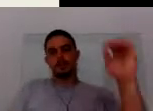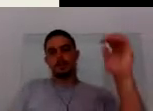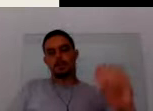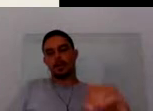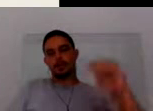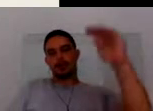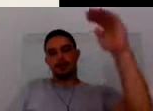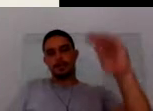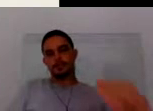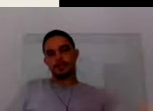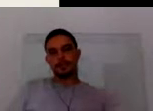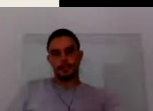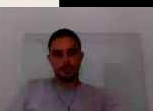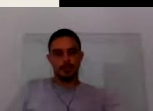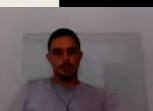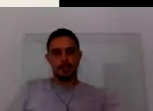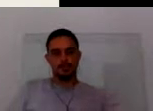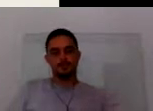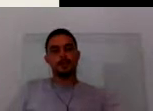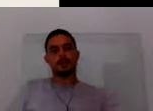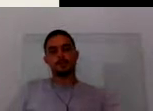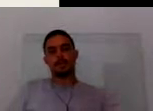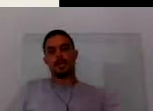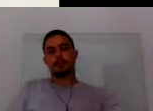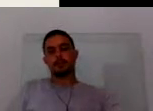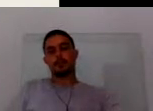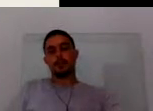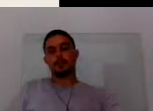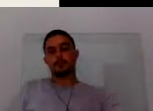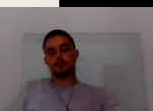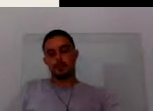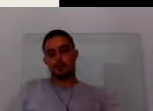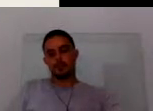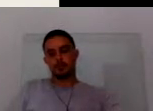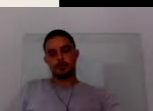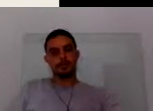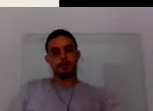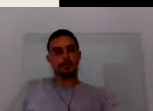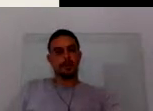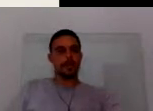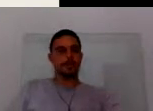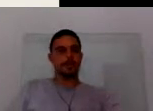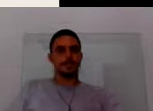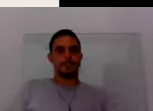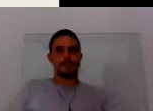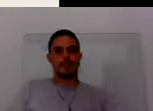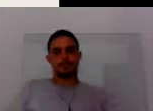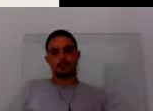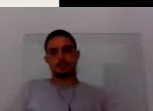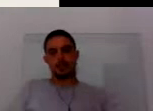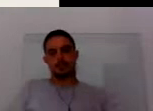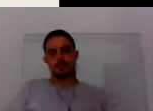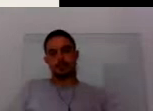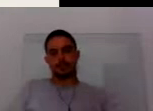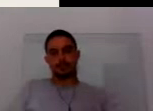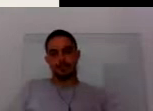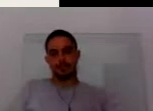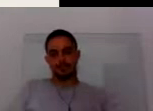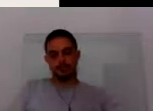para poder encontrar. É o limite onde a gente tem a movimentação de água no solo. Beleza? Então, essas